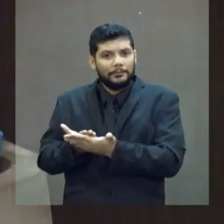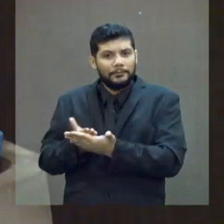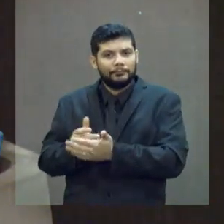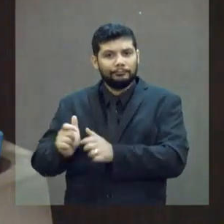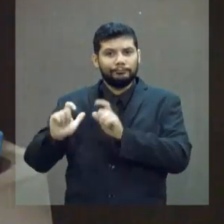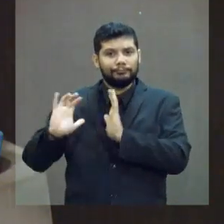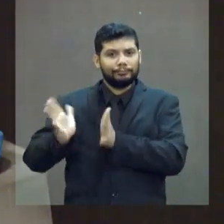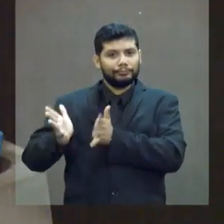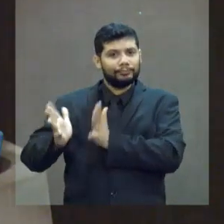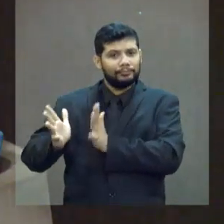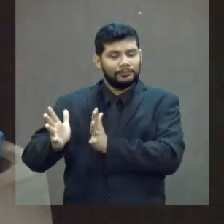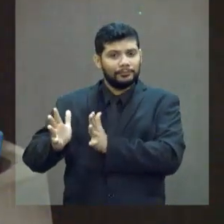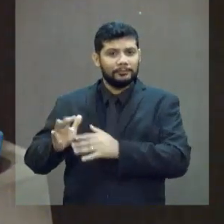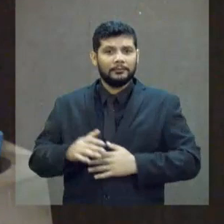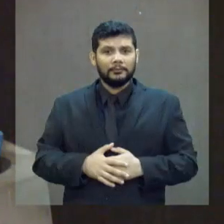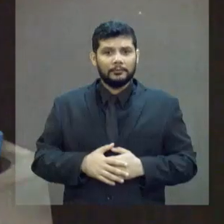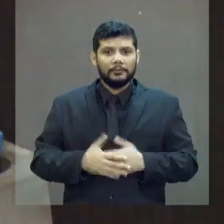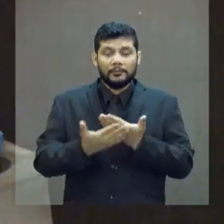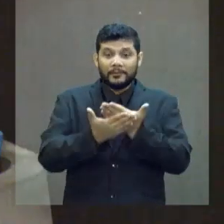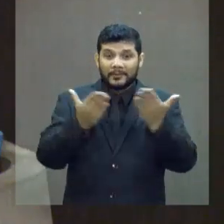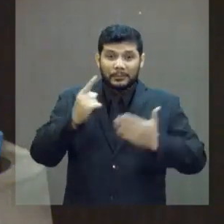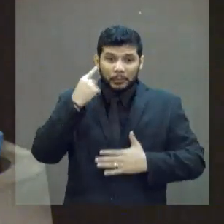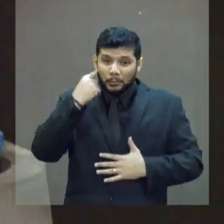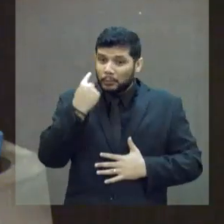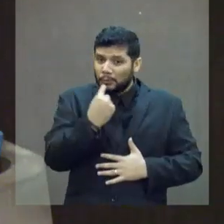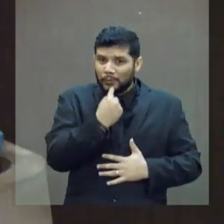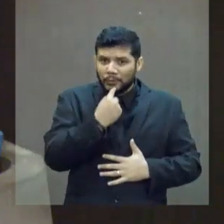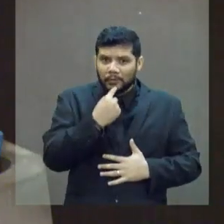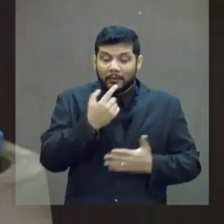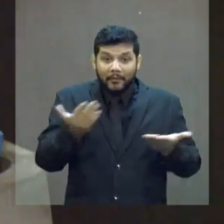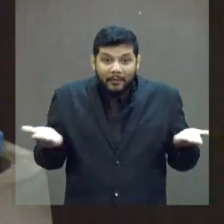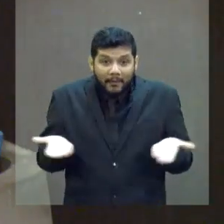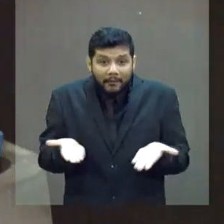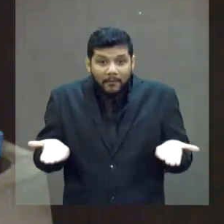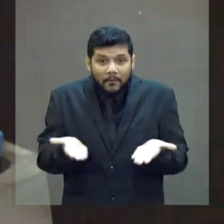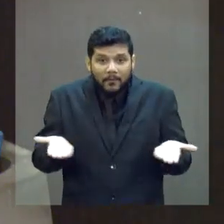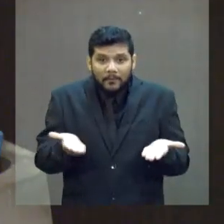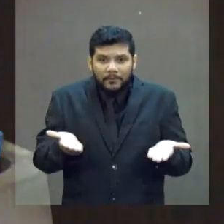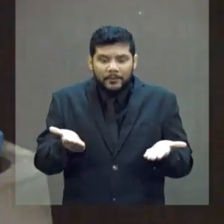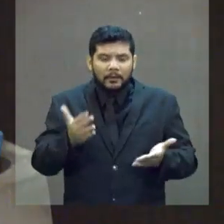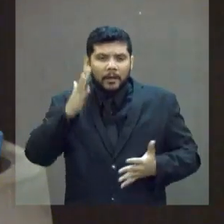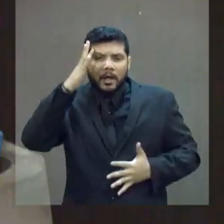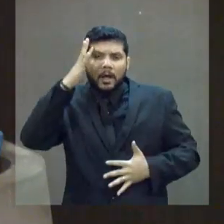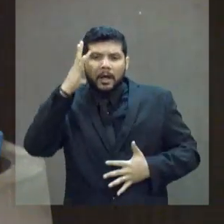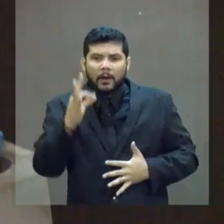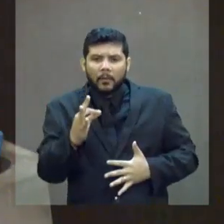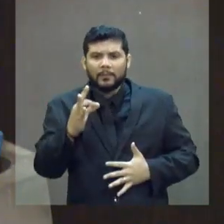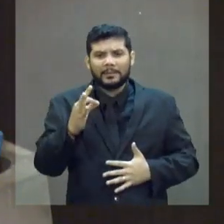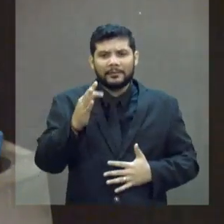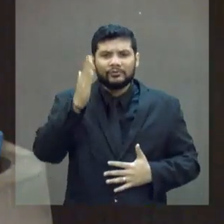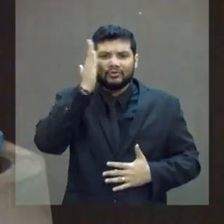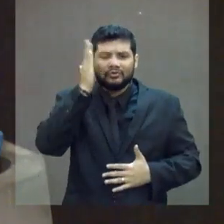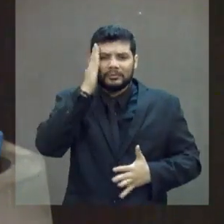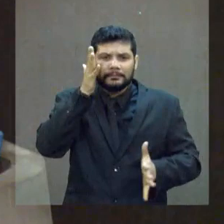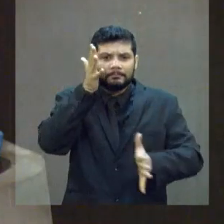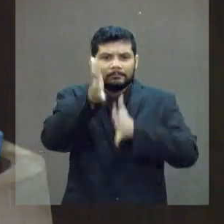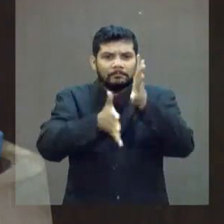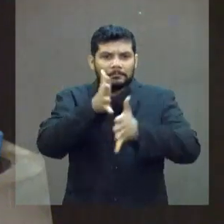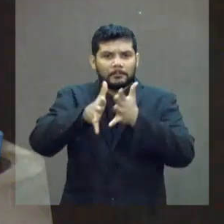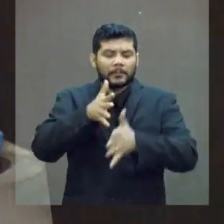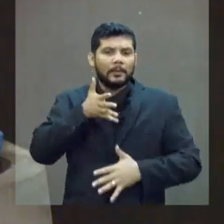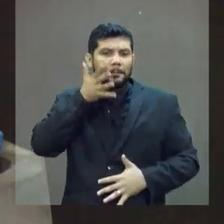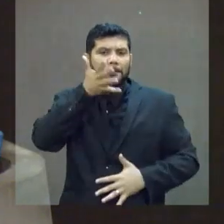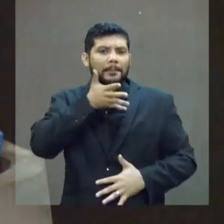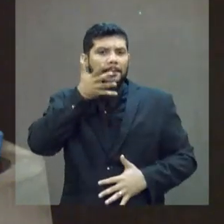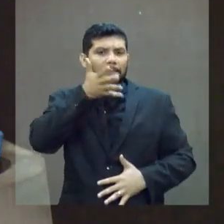Libras, aqueles e aquelas pessoas surdas que estão agora compreendendo o que estou falando,